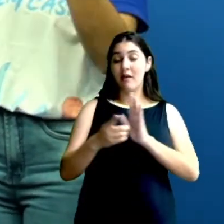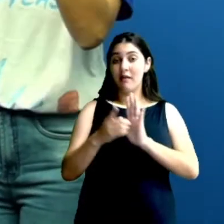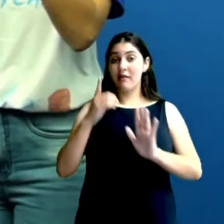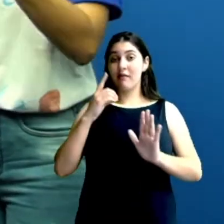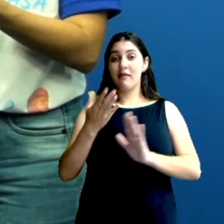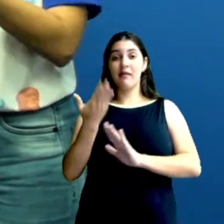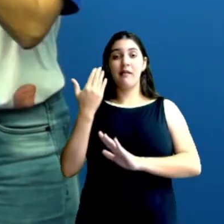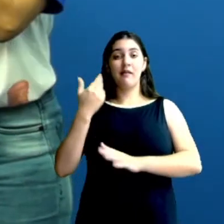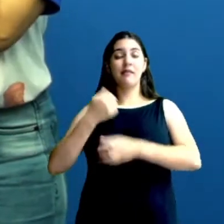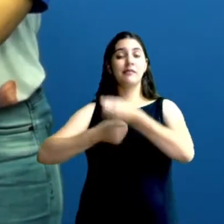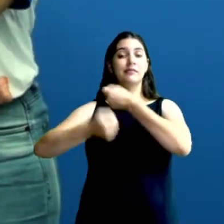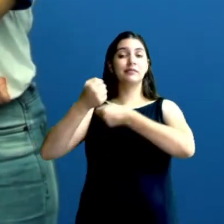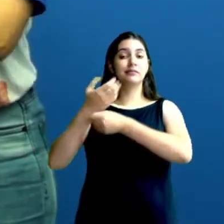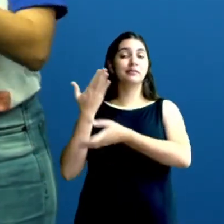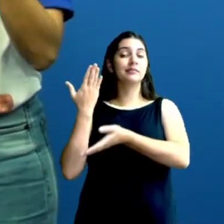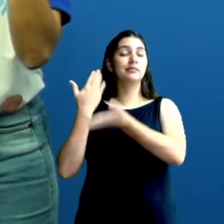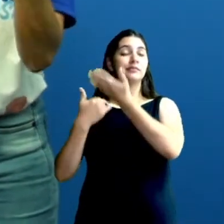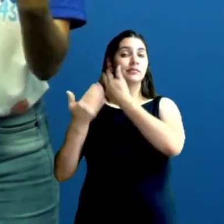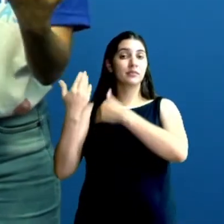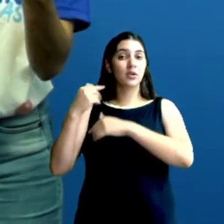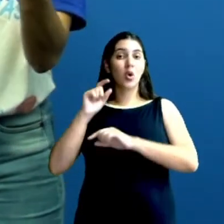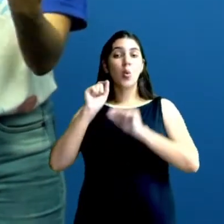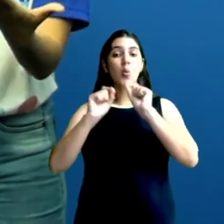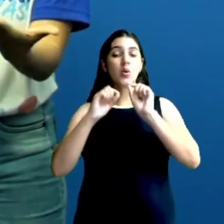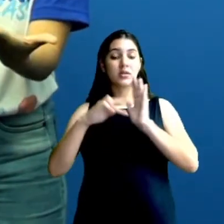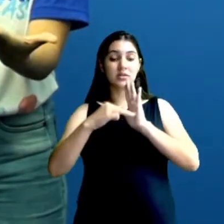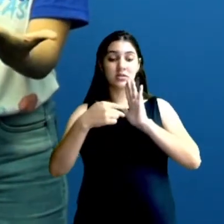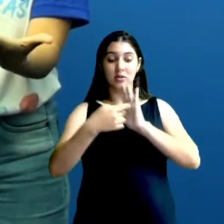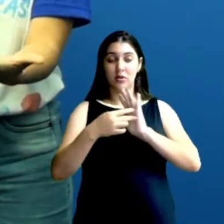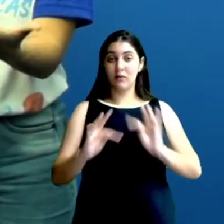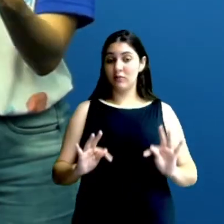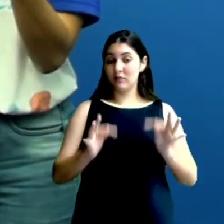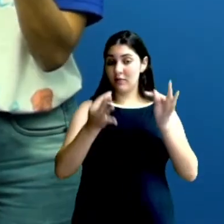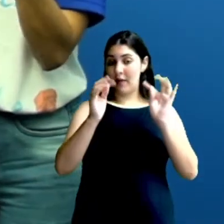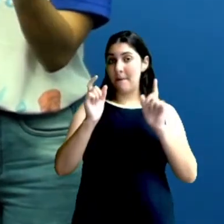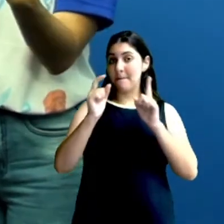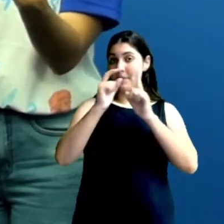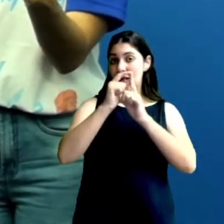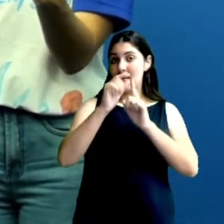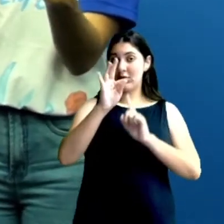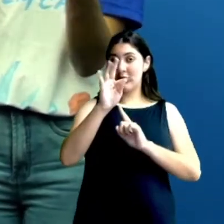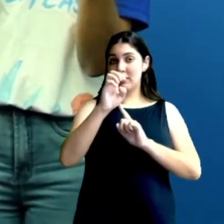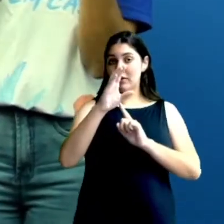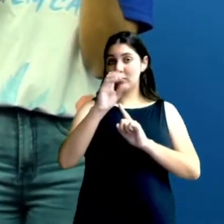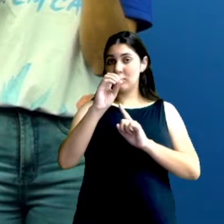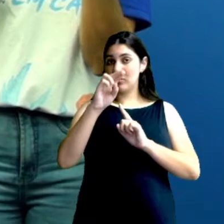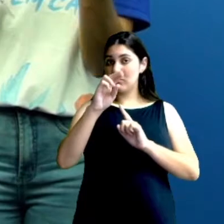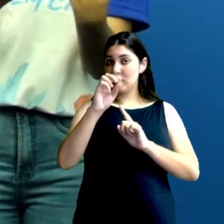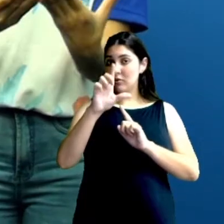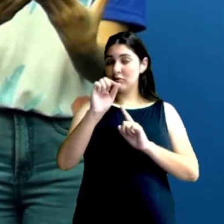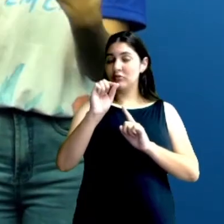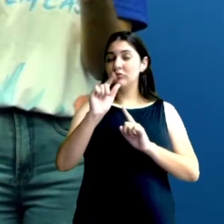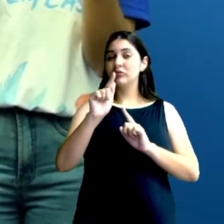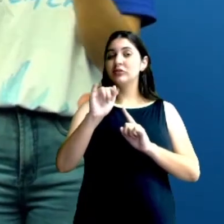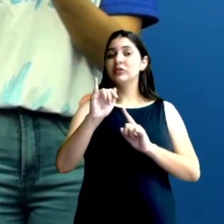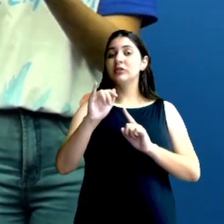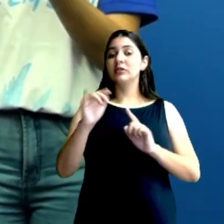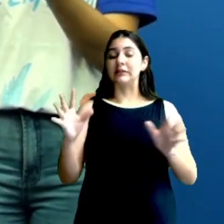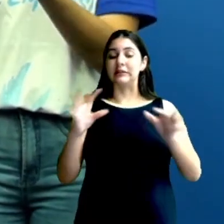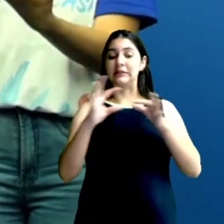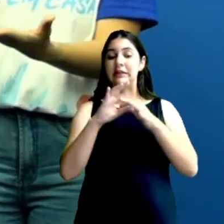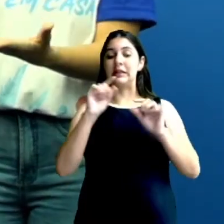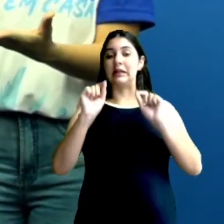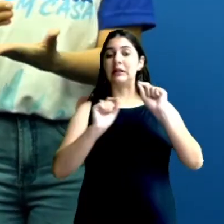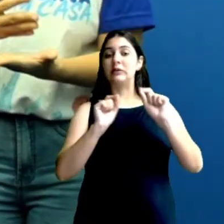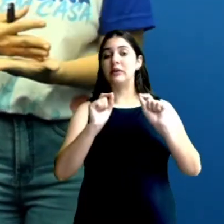tempo antes, uma vez que se a gente for ver o que significa a palavra tecnologia, ela está ligada a ferramentas que